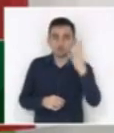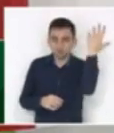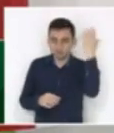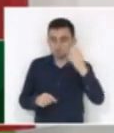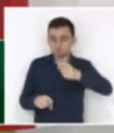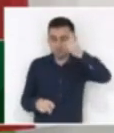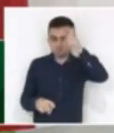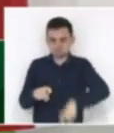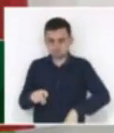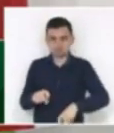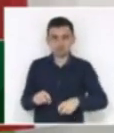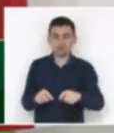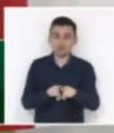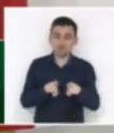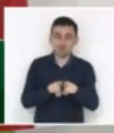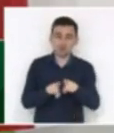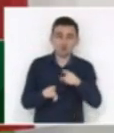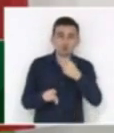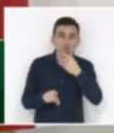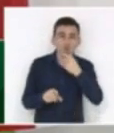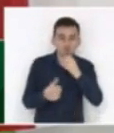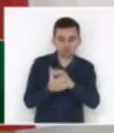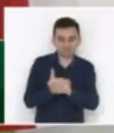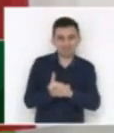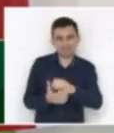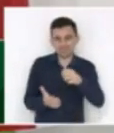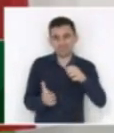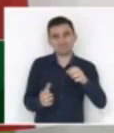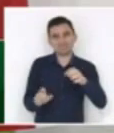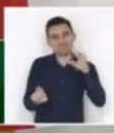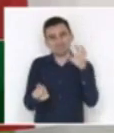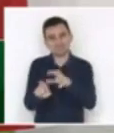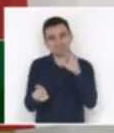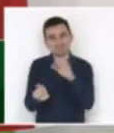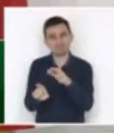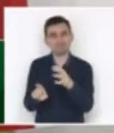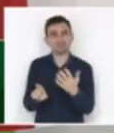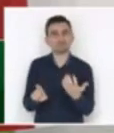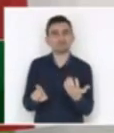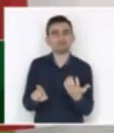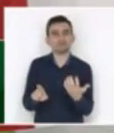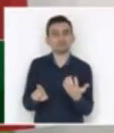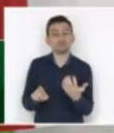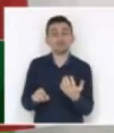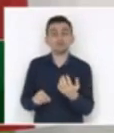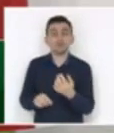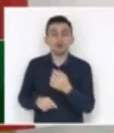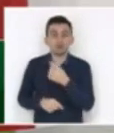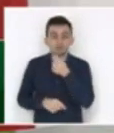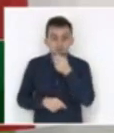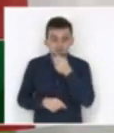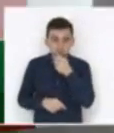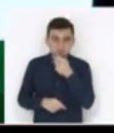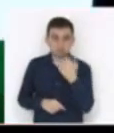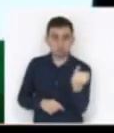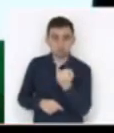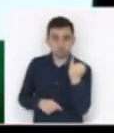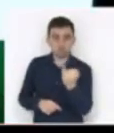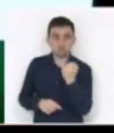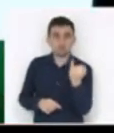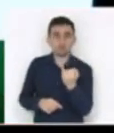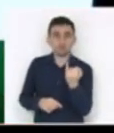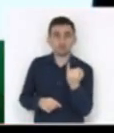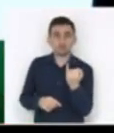oprimida pelo marido. O relato faz parte de um material importantíssimo publicado em